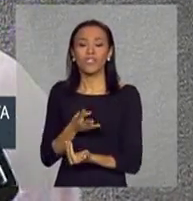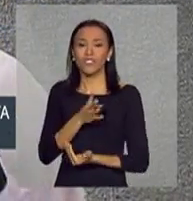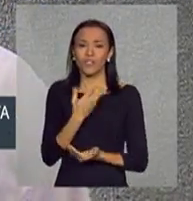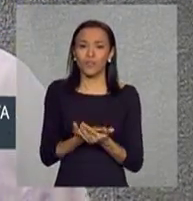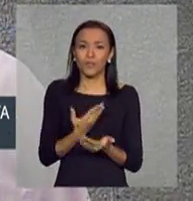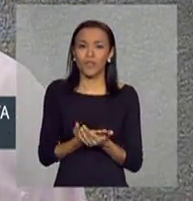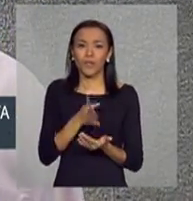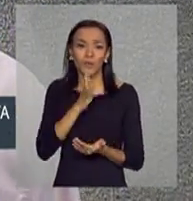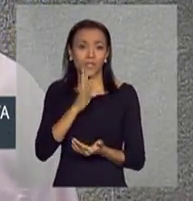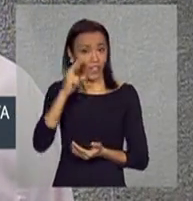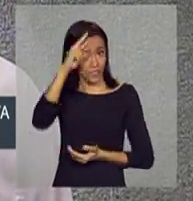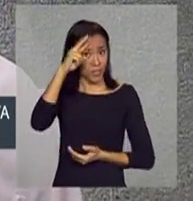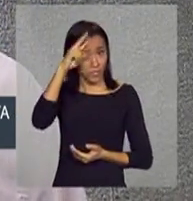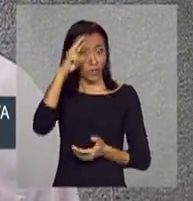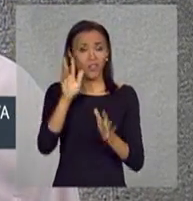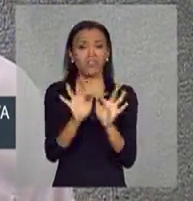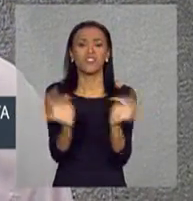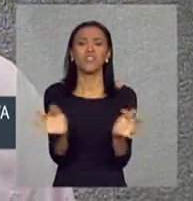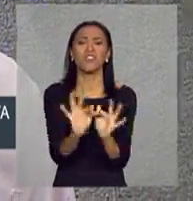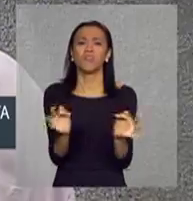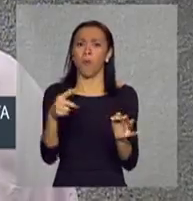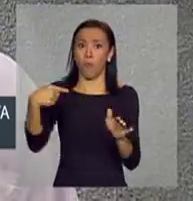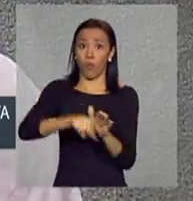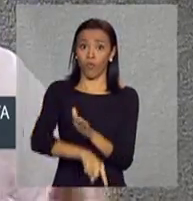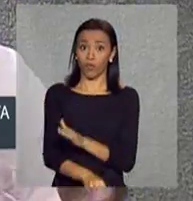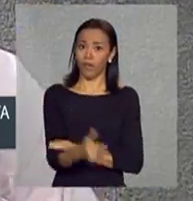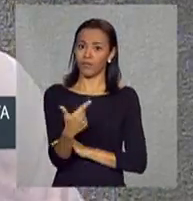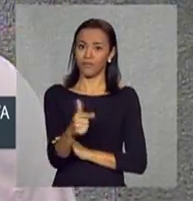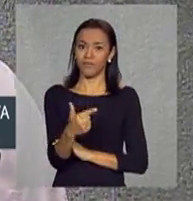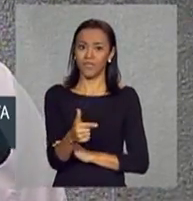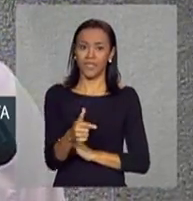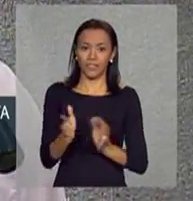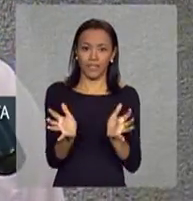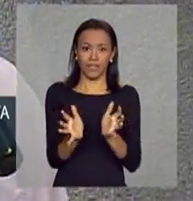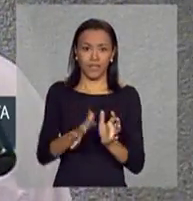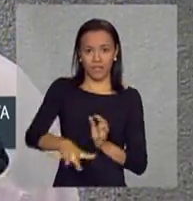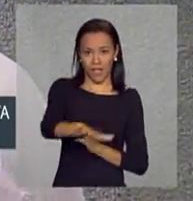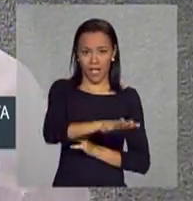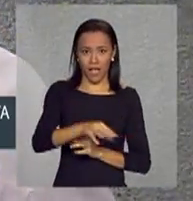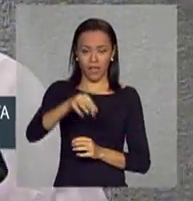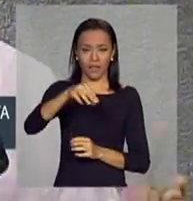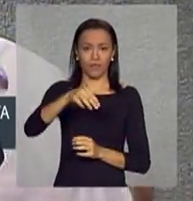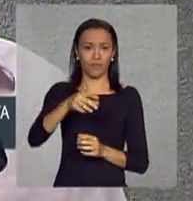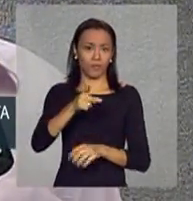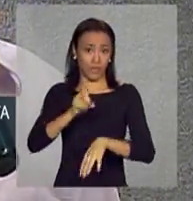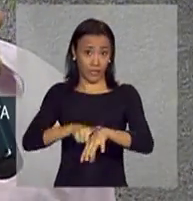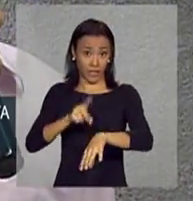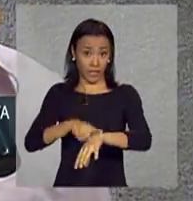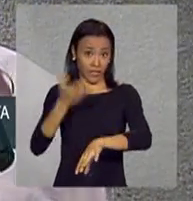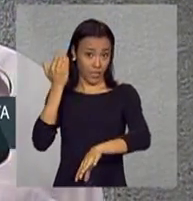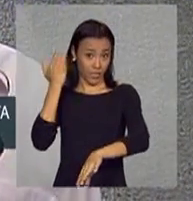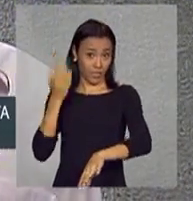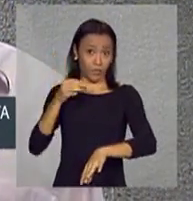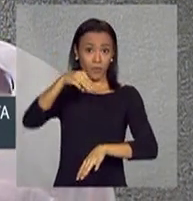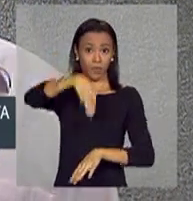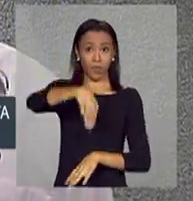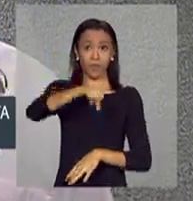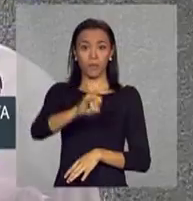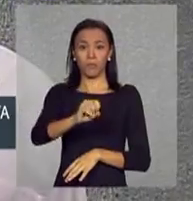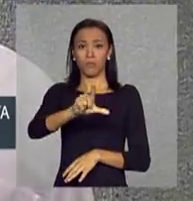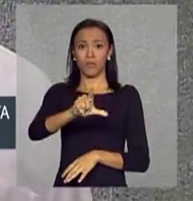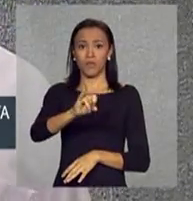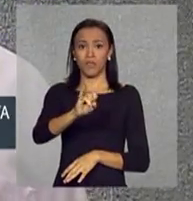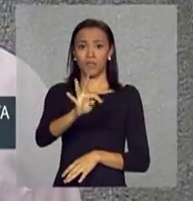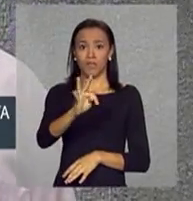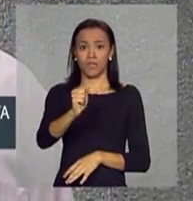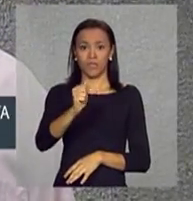superficialmente esse período e é fundamental que o trabalho da CNV seja determinante nesse processo para que nunca